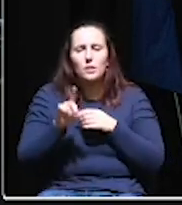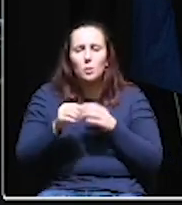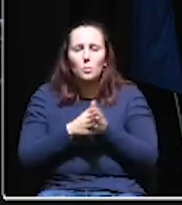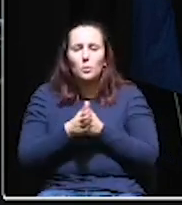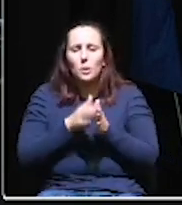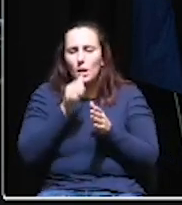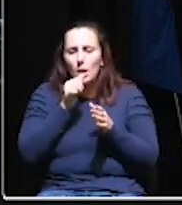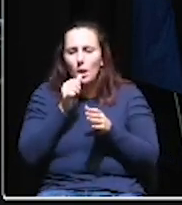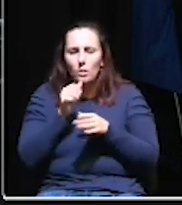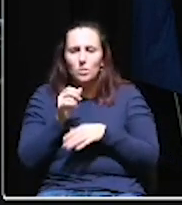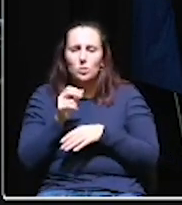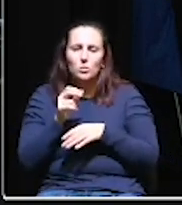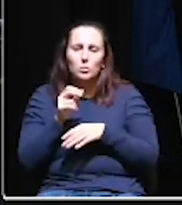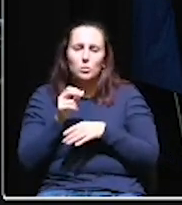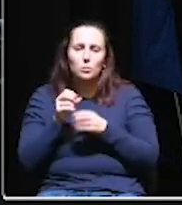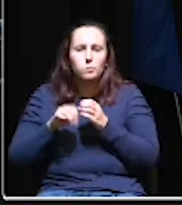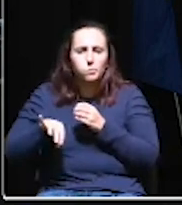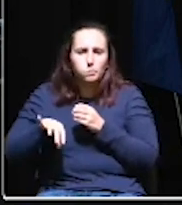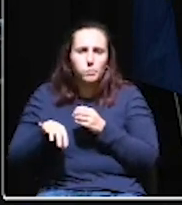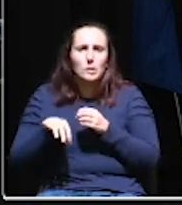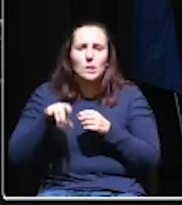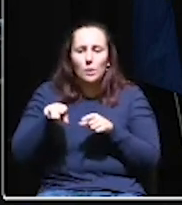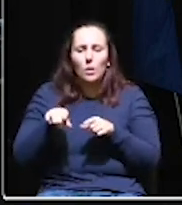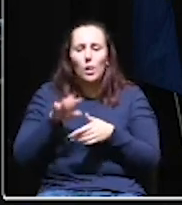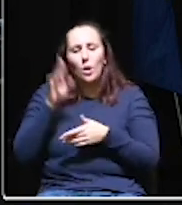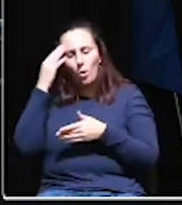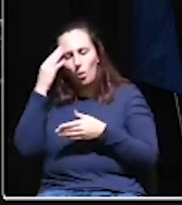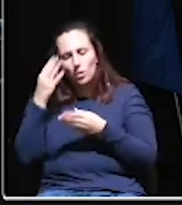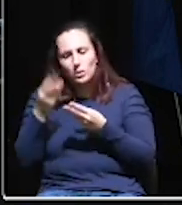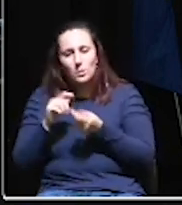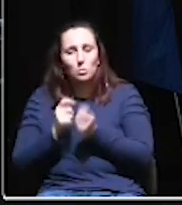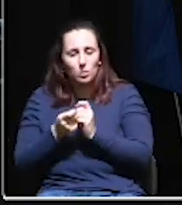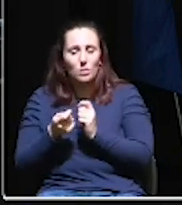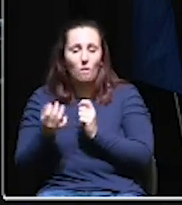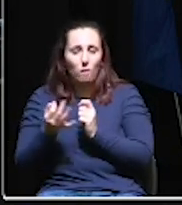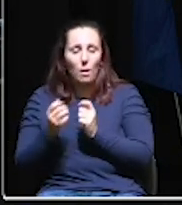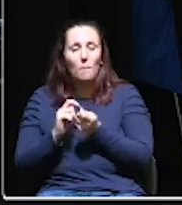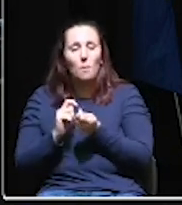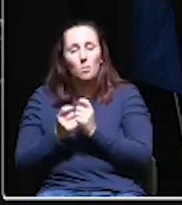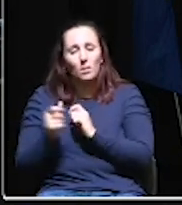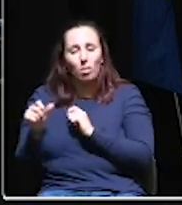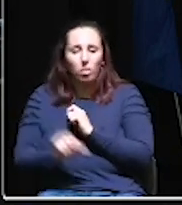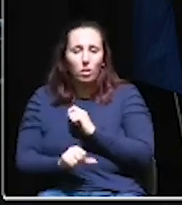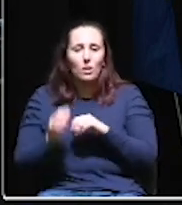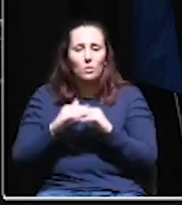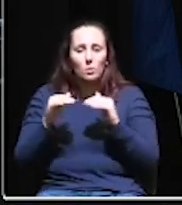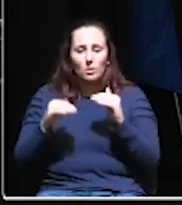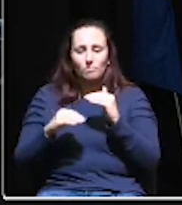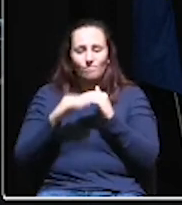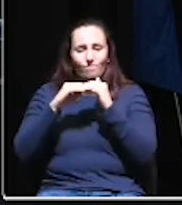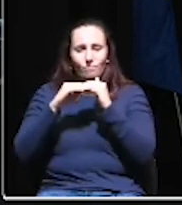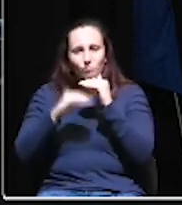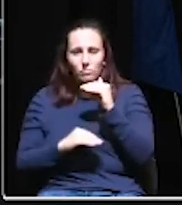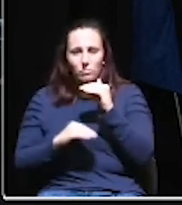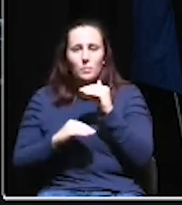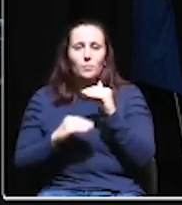águas residuais. Também é verdade que é um orçamento de mudança, mas é uma mudança para pior. Há mais desigualdade, menos ecologia, menor